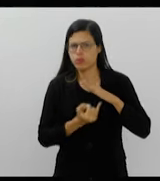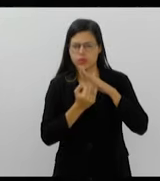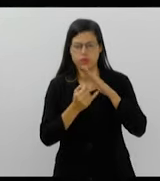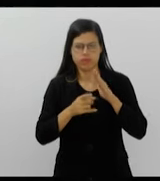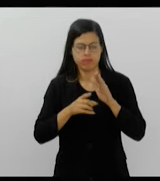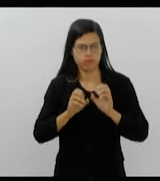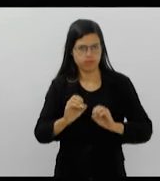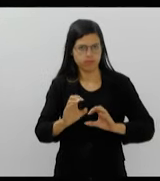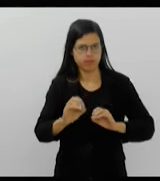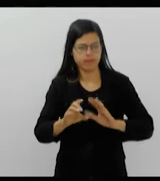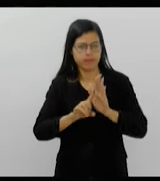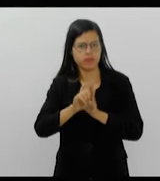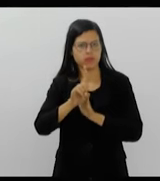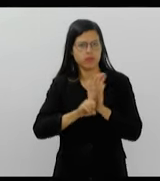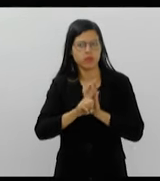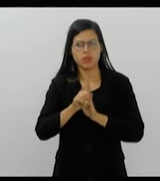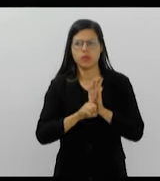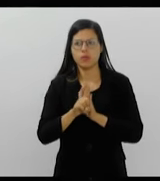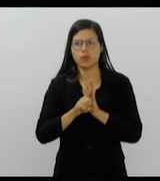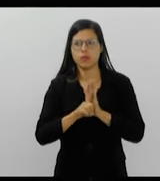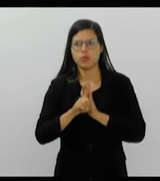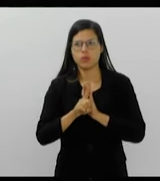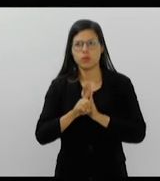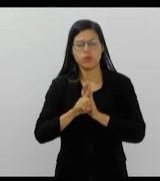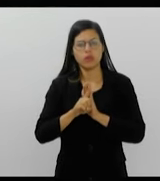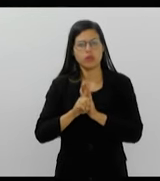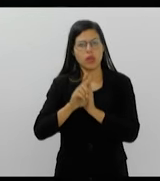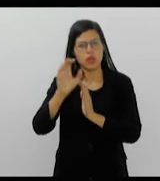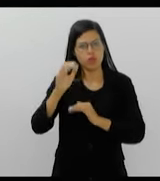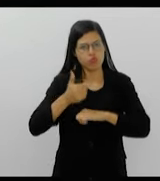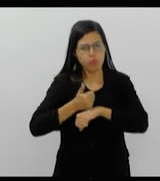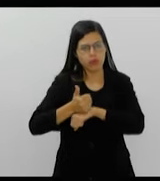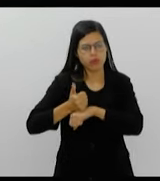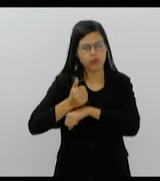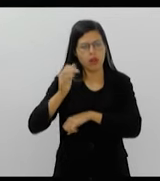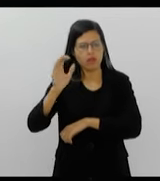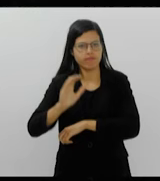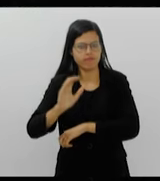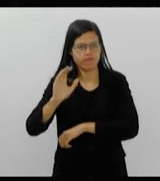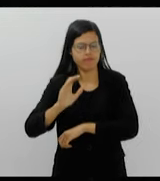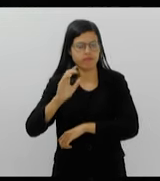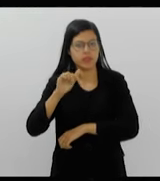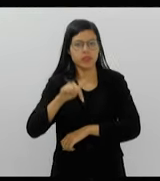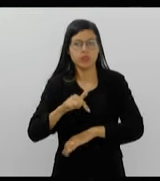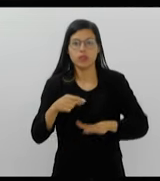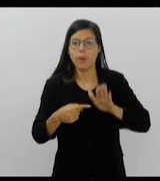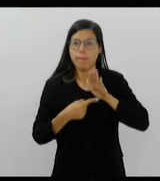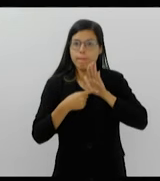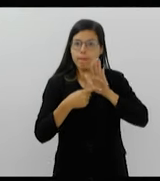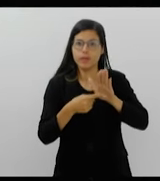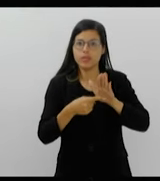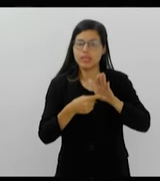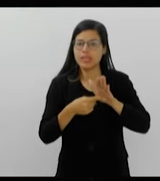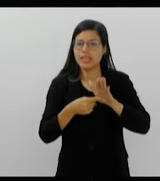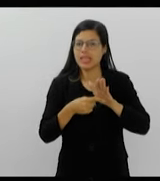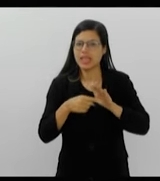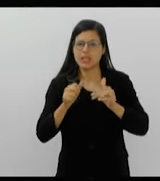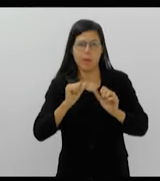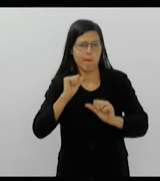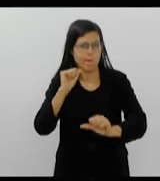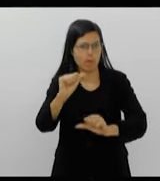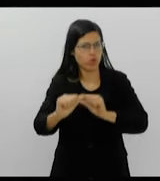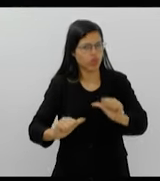pesquisa, bem como os cientistas que nelas atuam, apontam que tal movimentação, feita